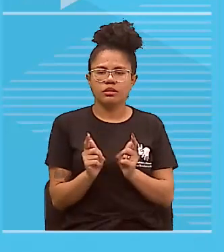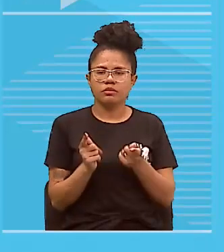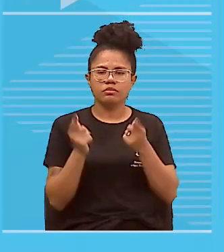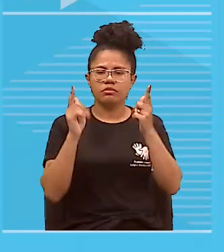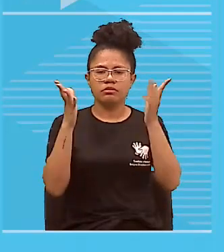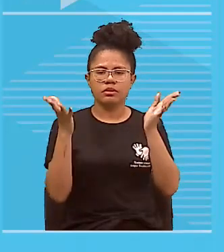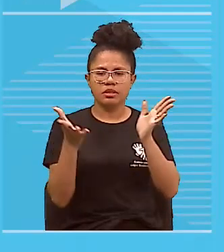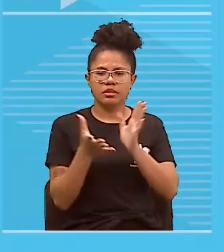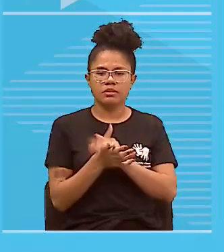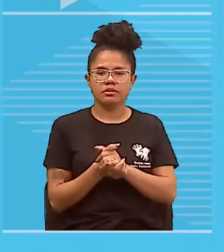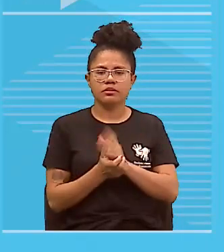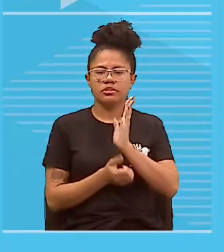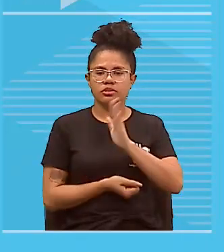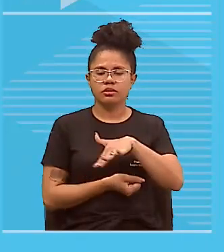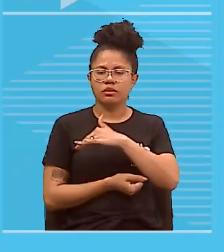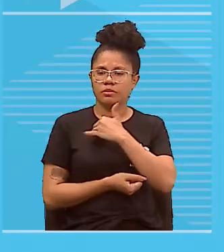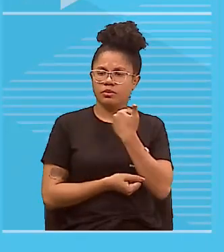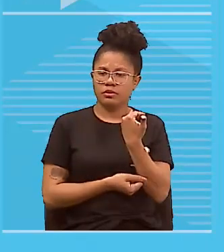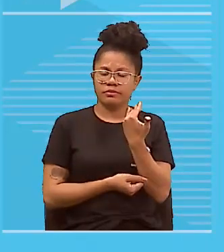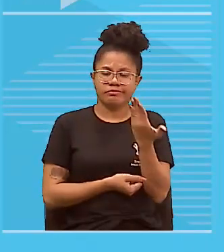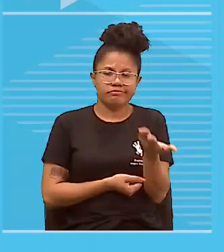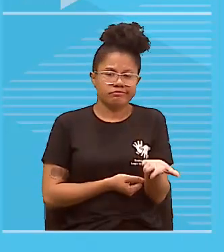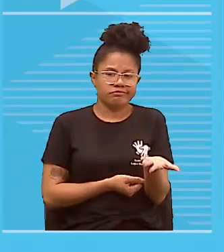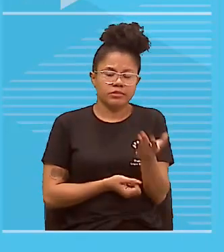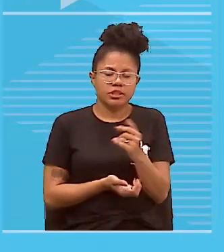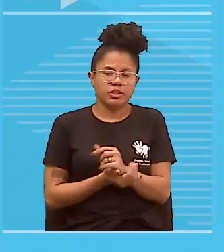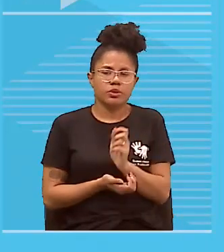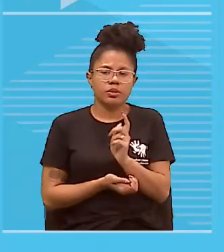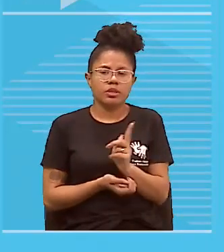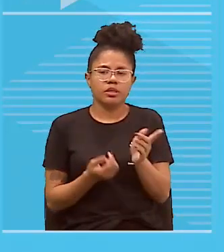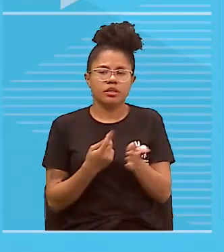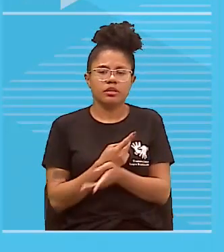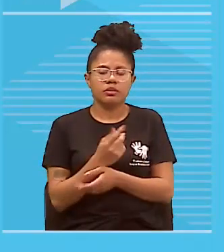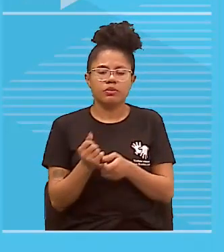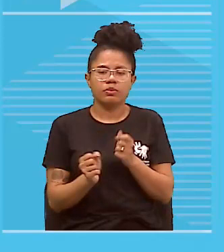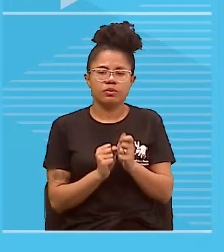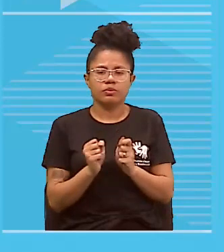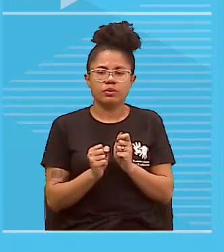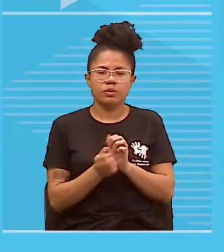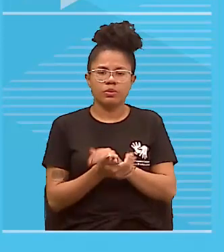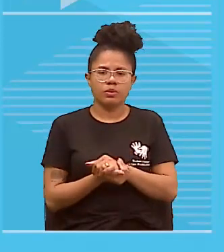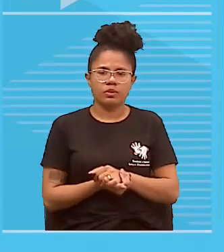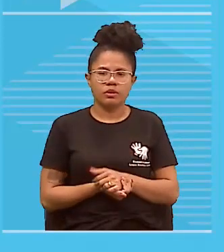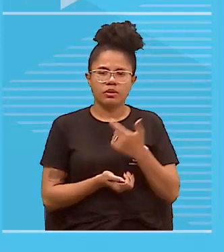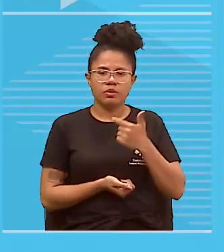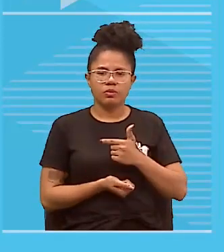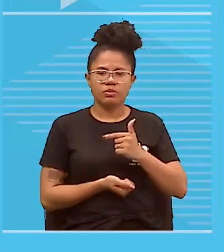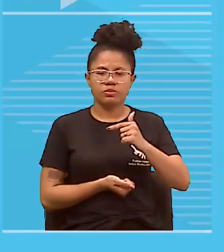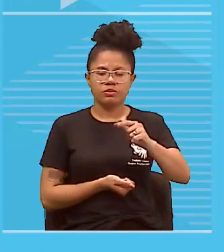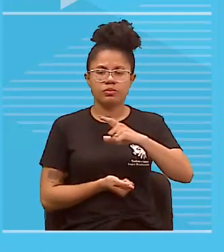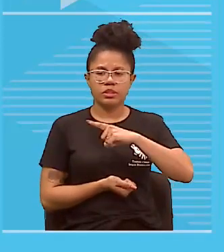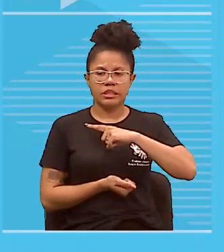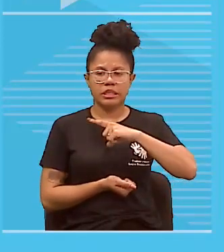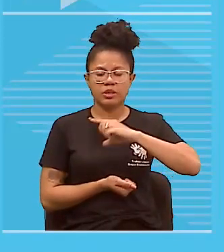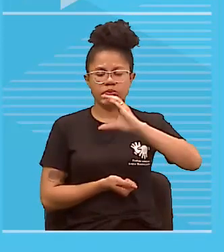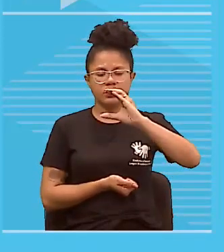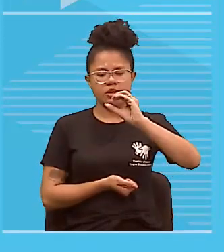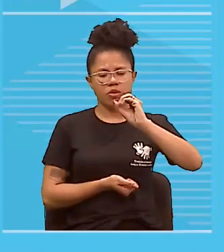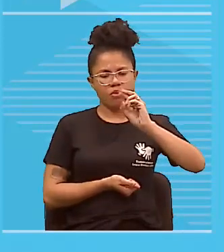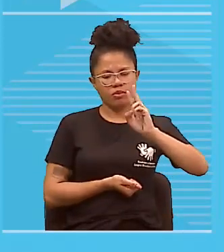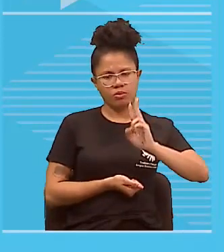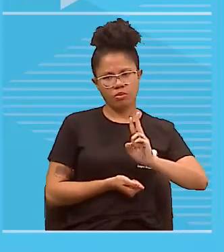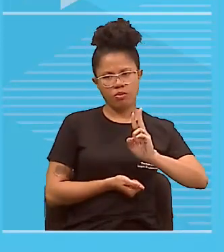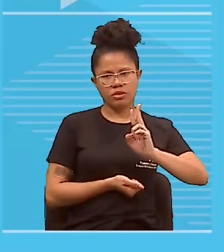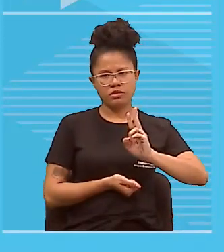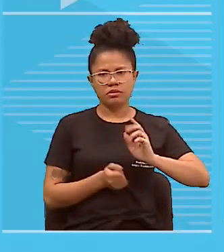que foram mortas, né? Então, isso vai fazer com que haja permanência desse gás na